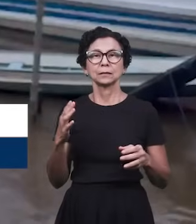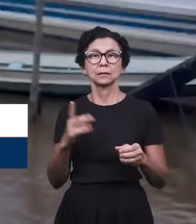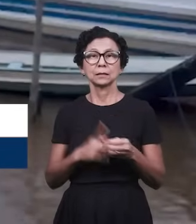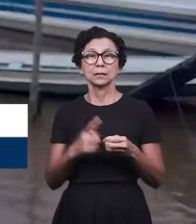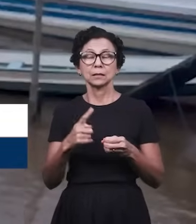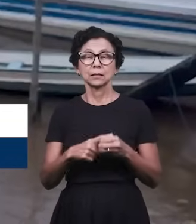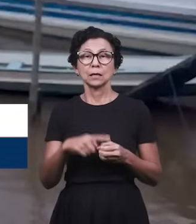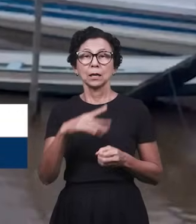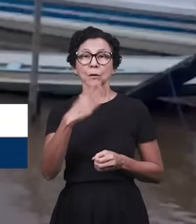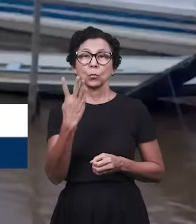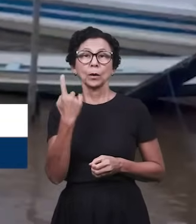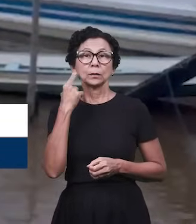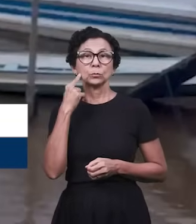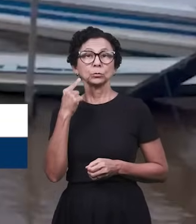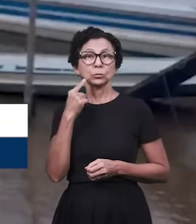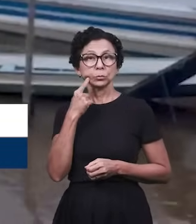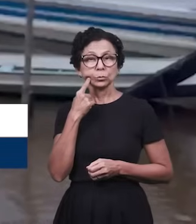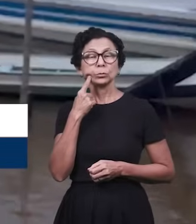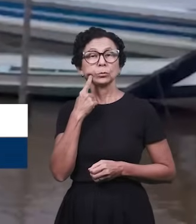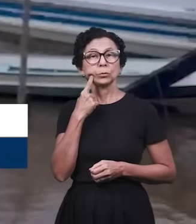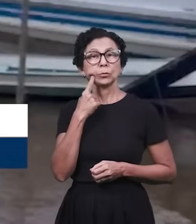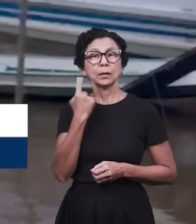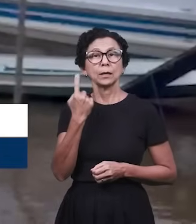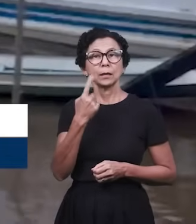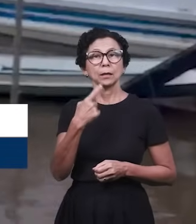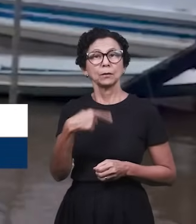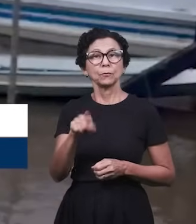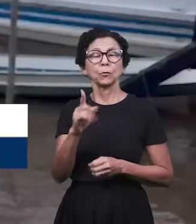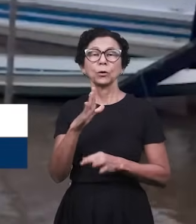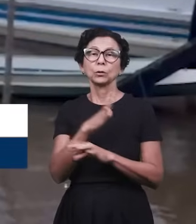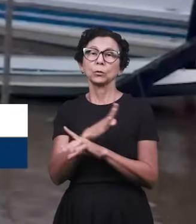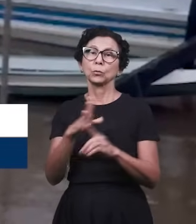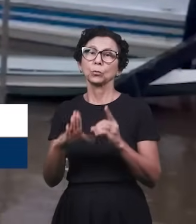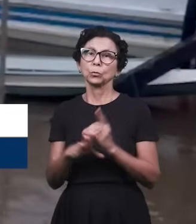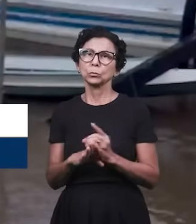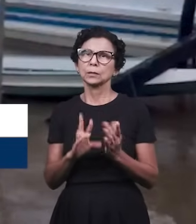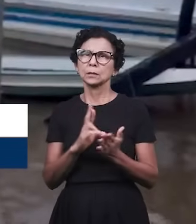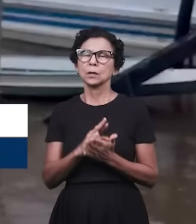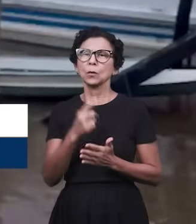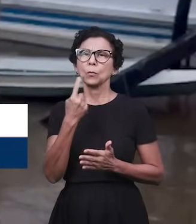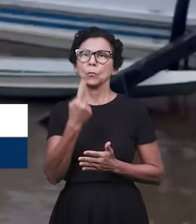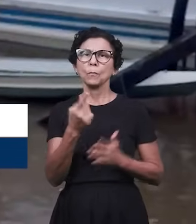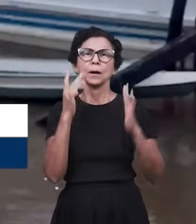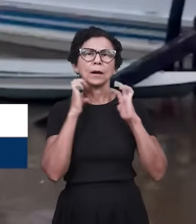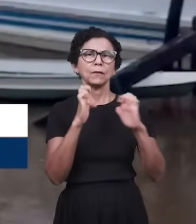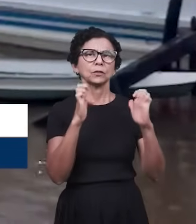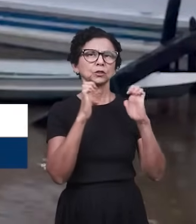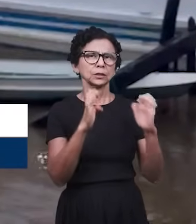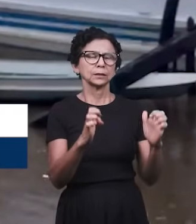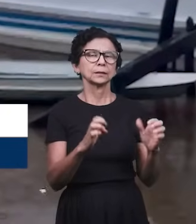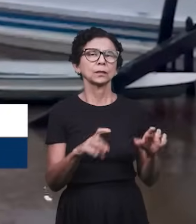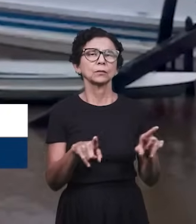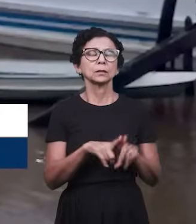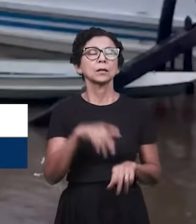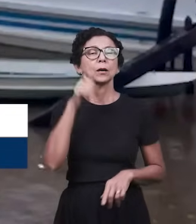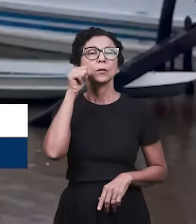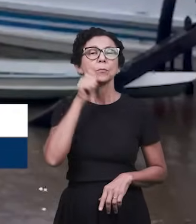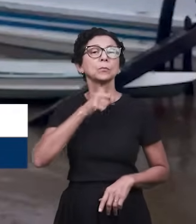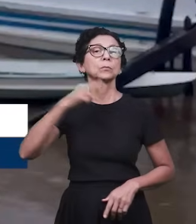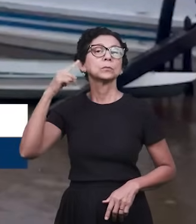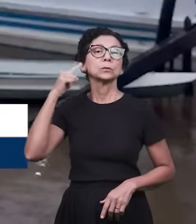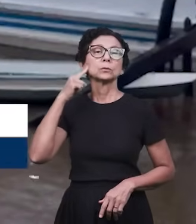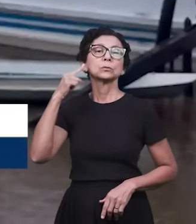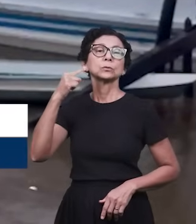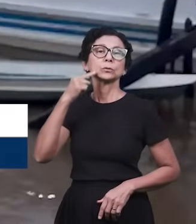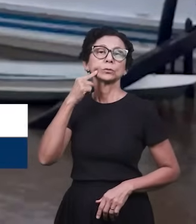também da evangelização que fizemos no dia, e também tivemos a presença de uma surda, que foi fruto de um trabalho,